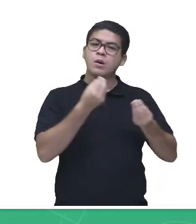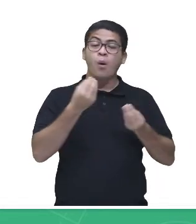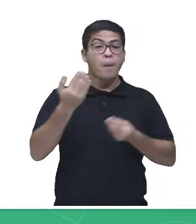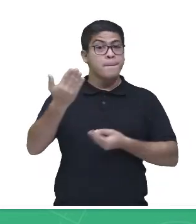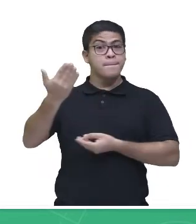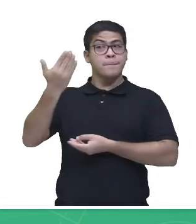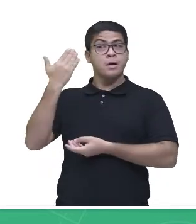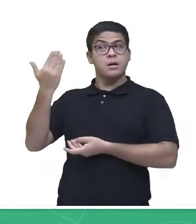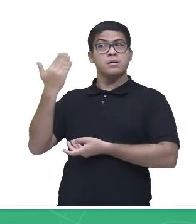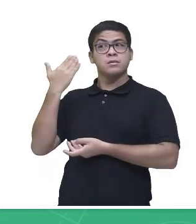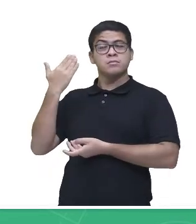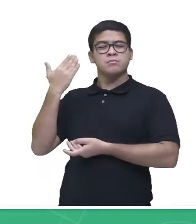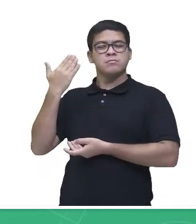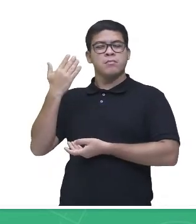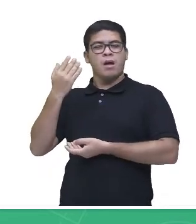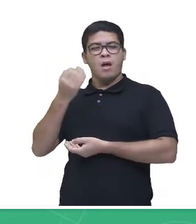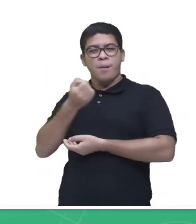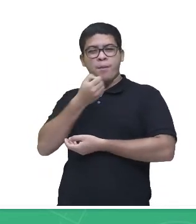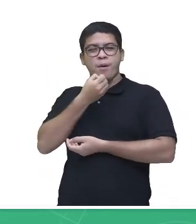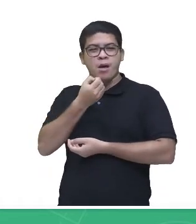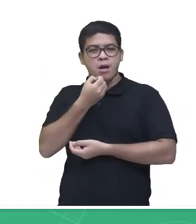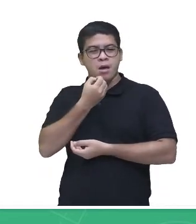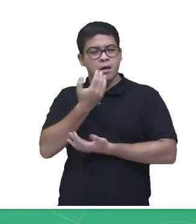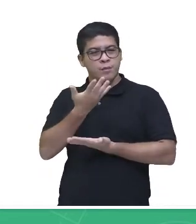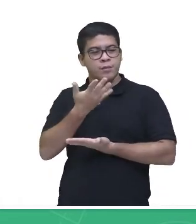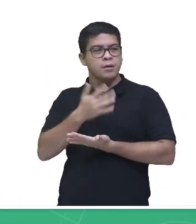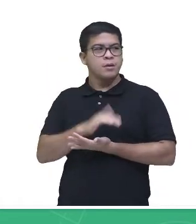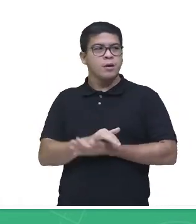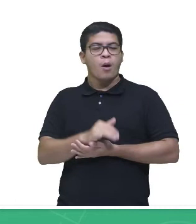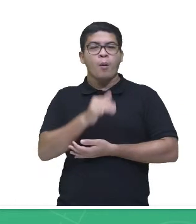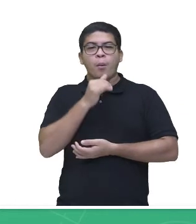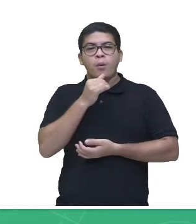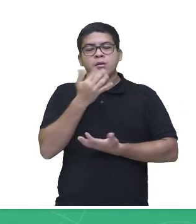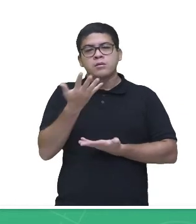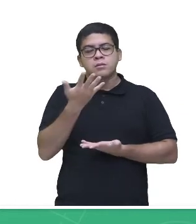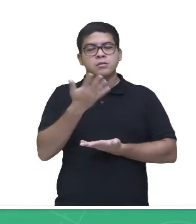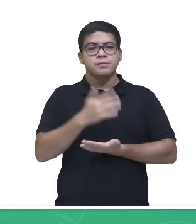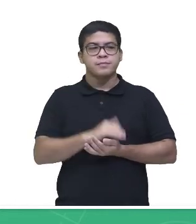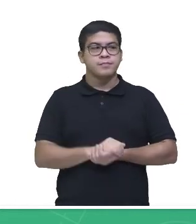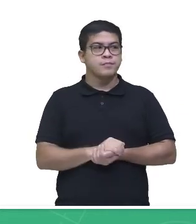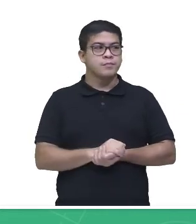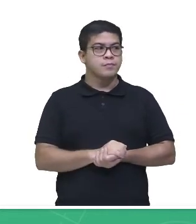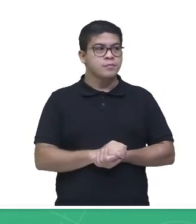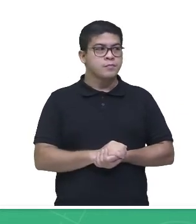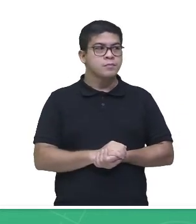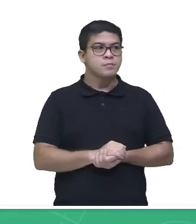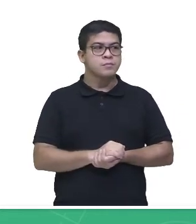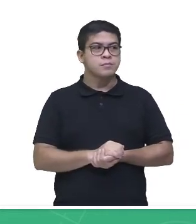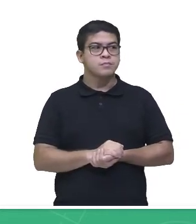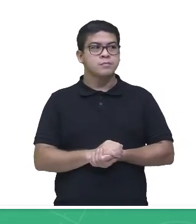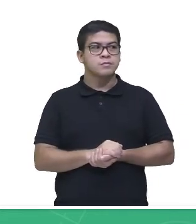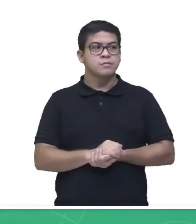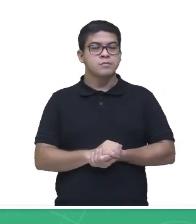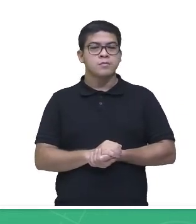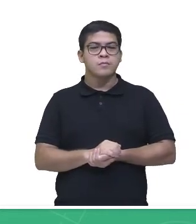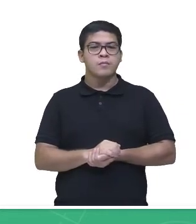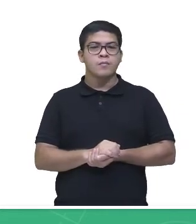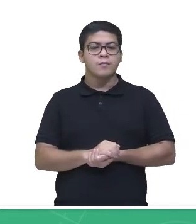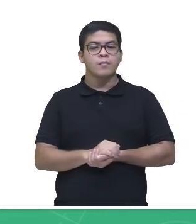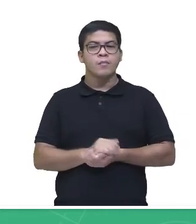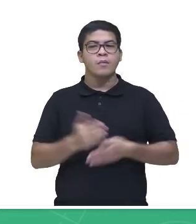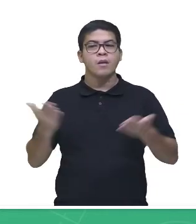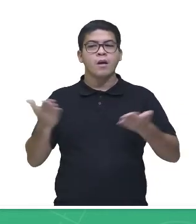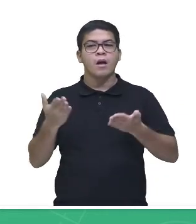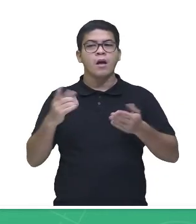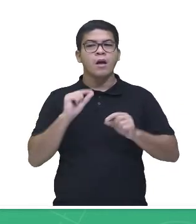passado reciente. Ok. Então, o marcador temporal, ele tem esse poder de marcar o tempo e